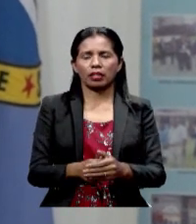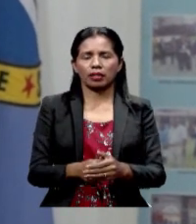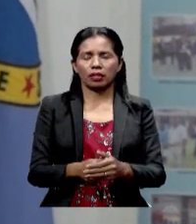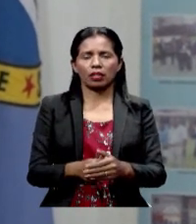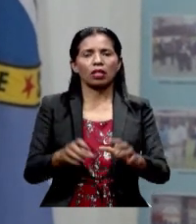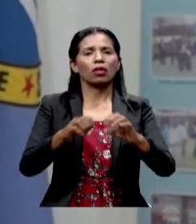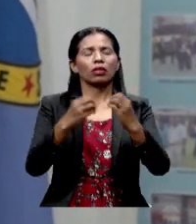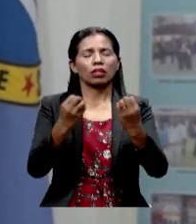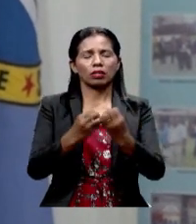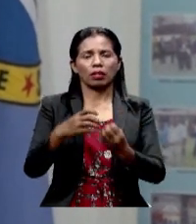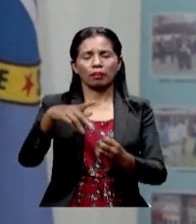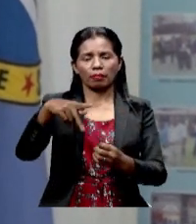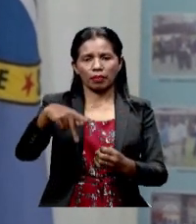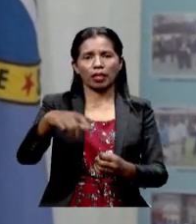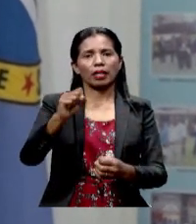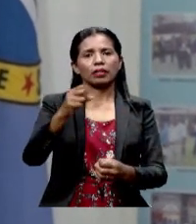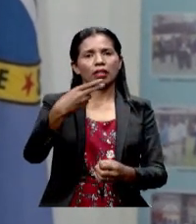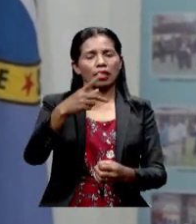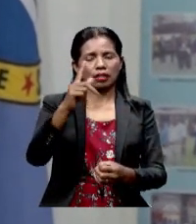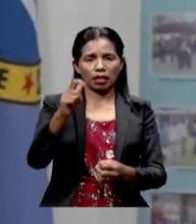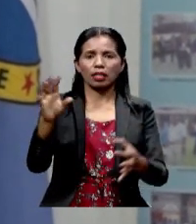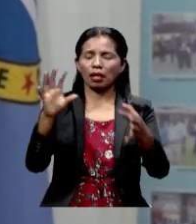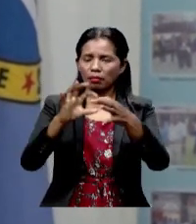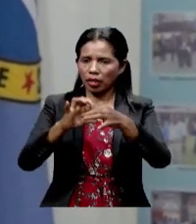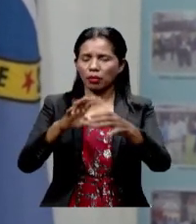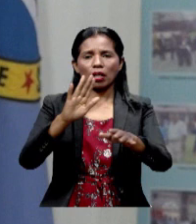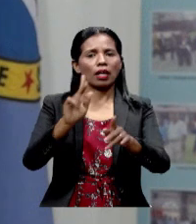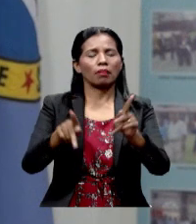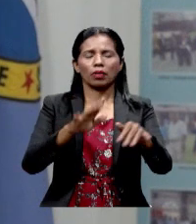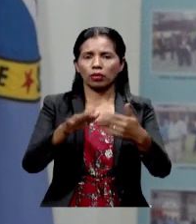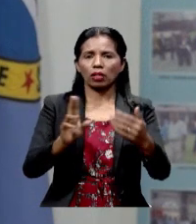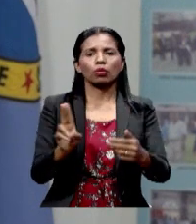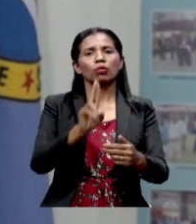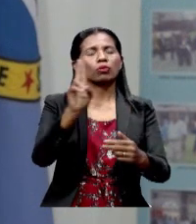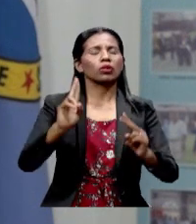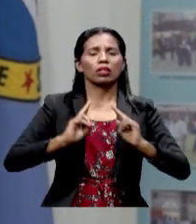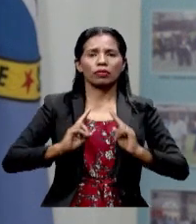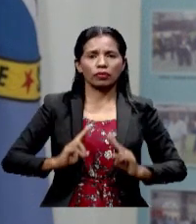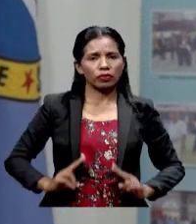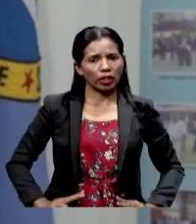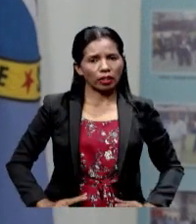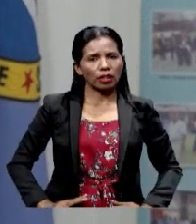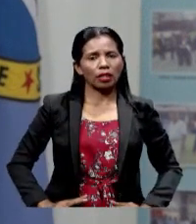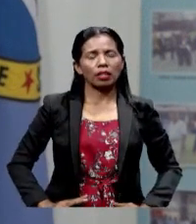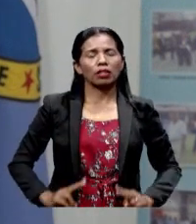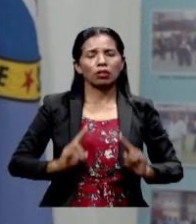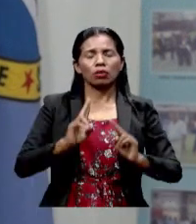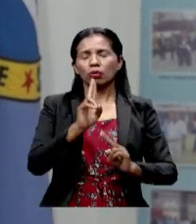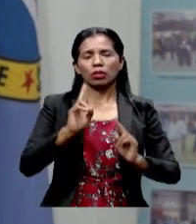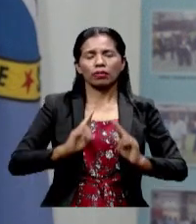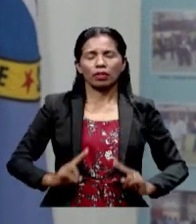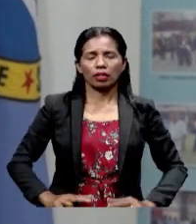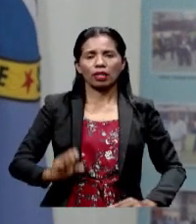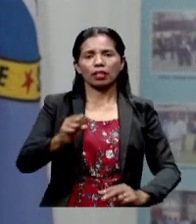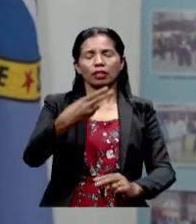organização PSAT, membro Cira, ato usa atributo que farra PSAT,